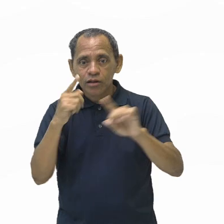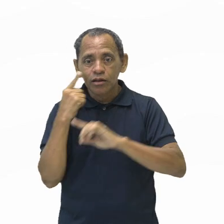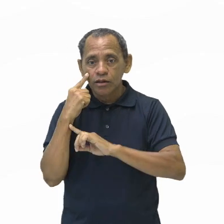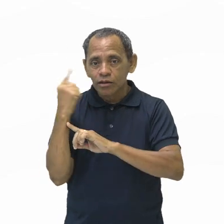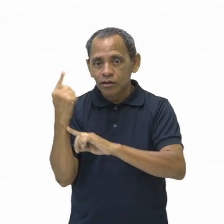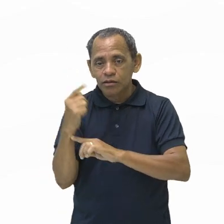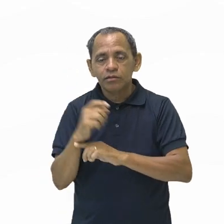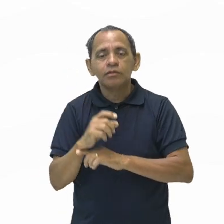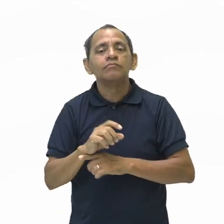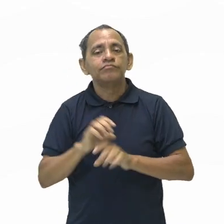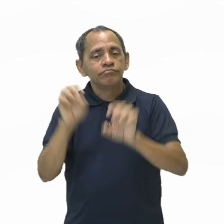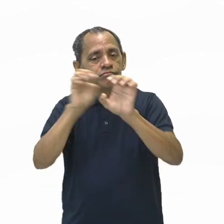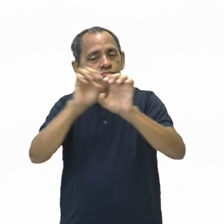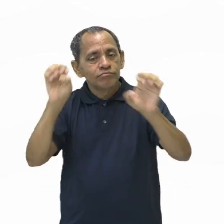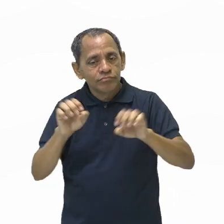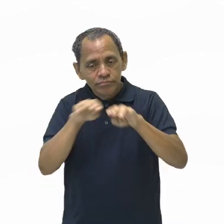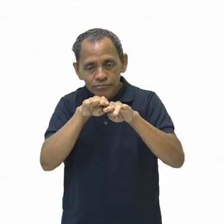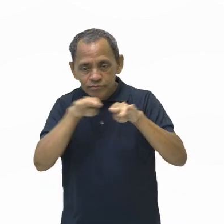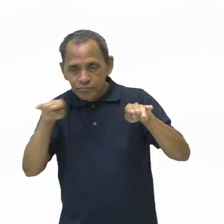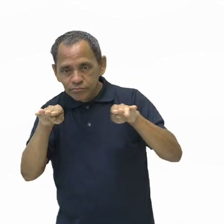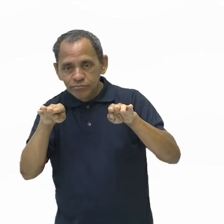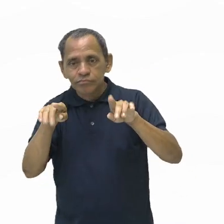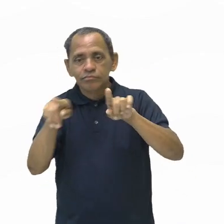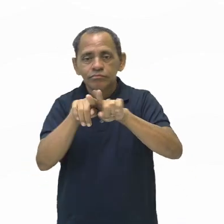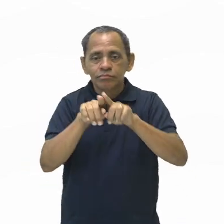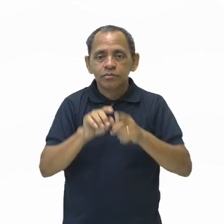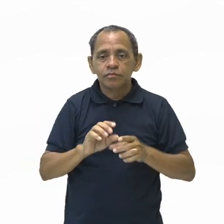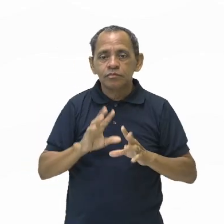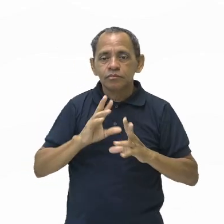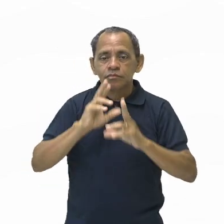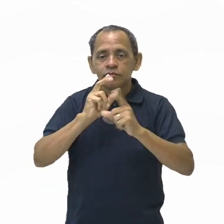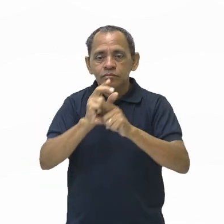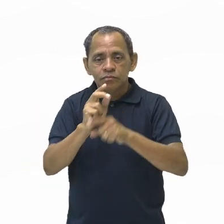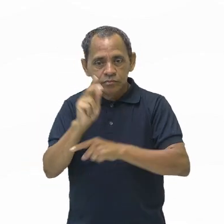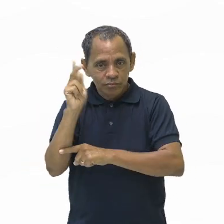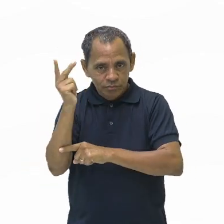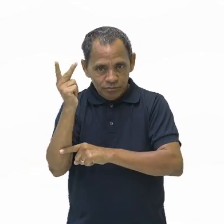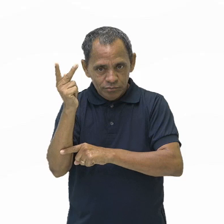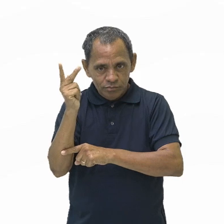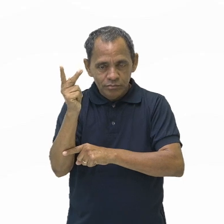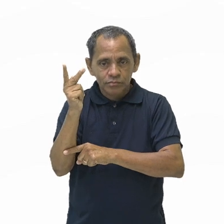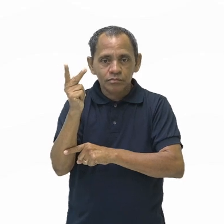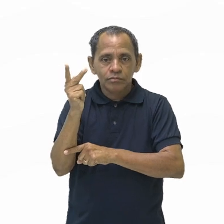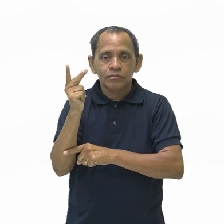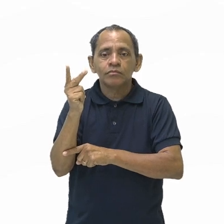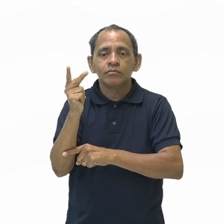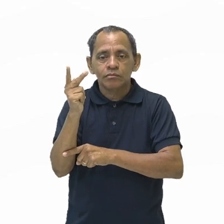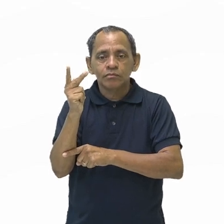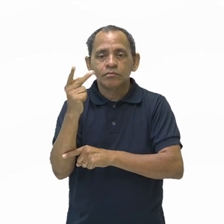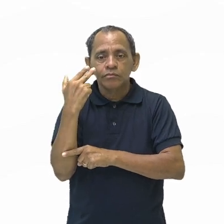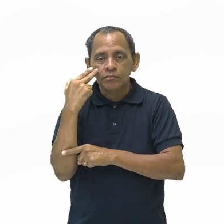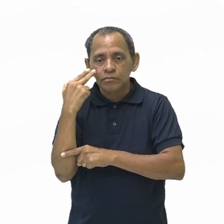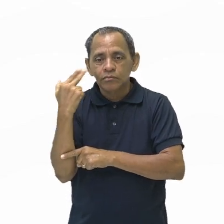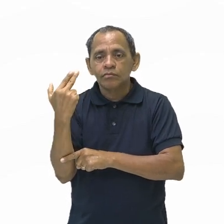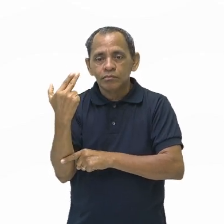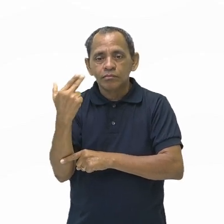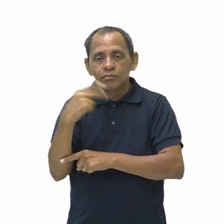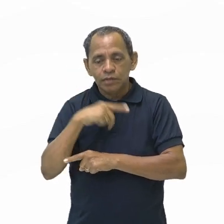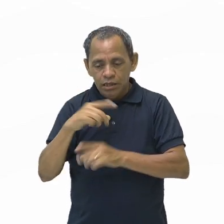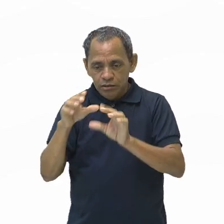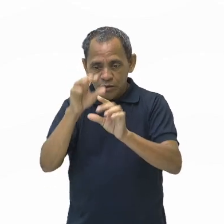fórmula estrutural plana, no qual todos os hidrogênios do carbono eles aparecem com as suas